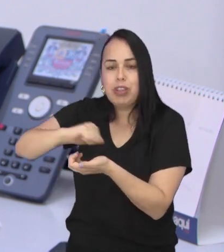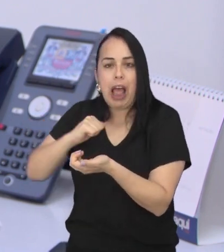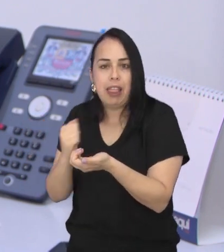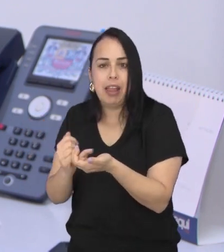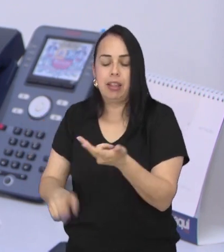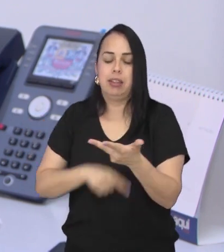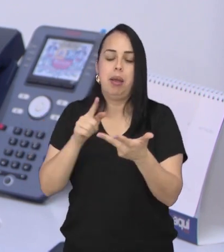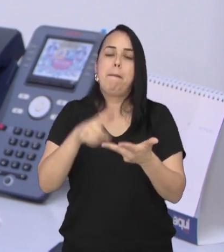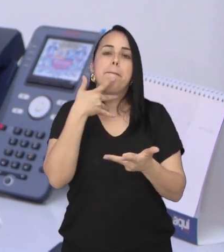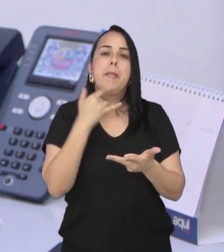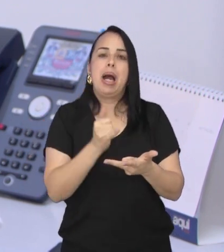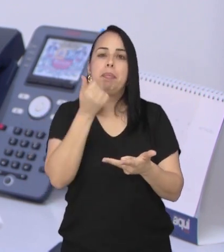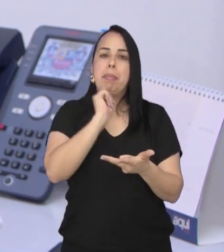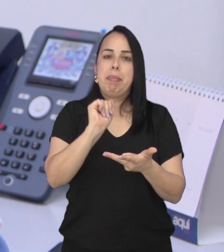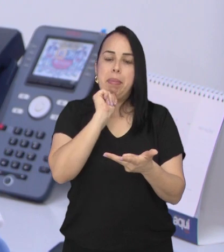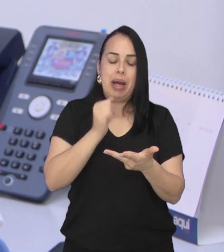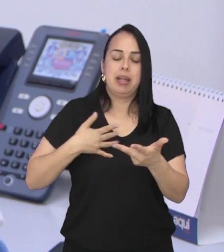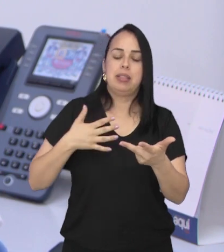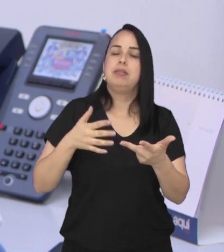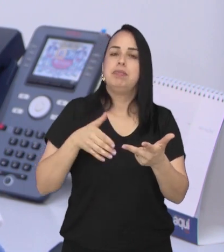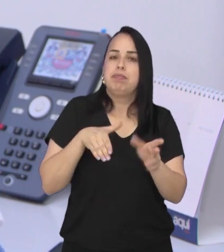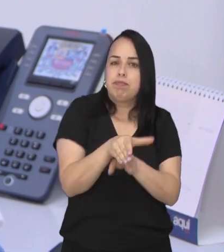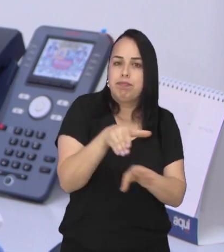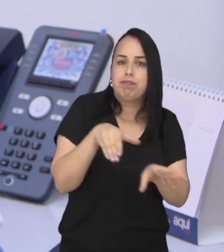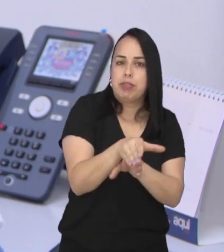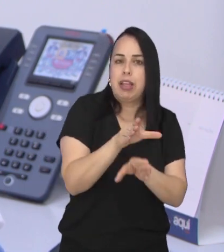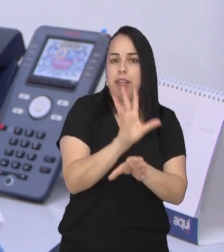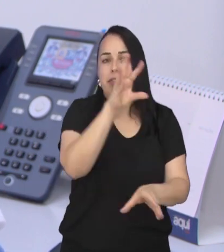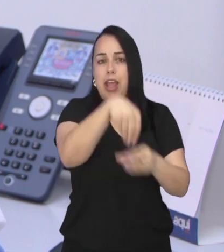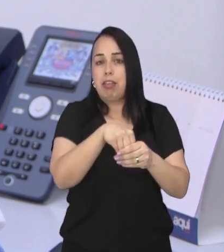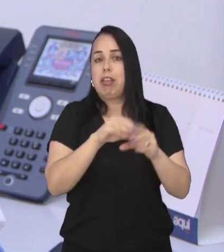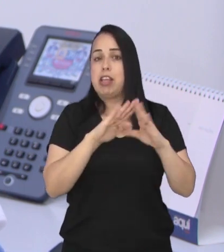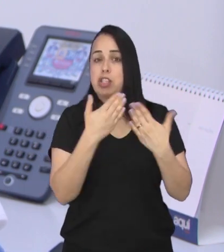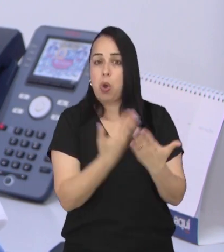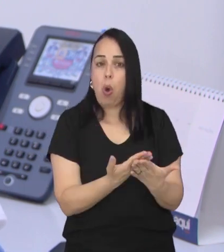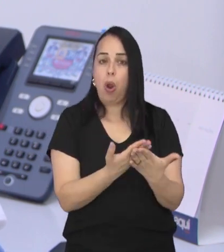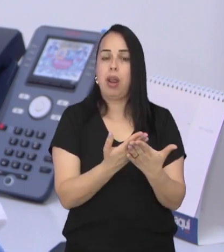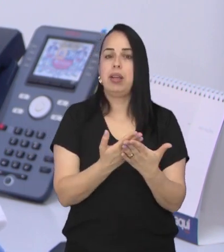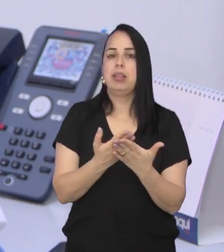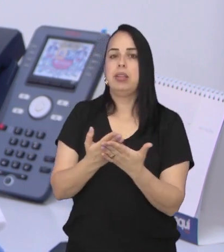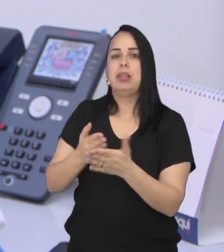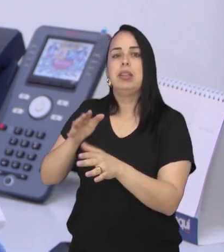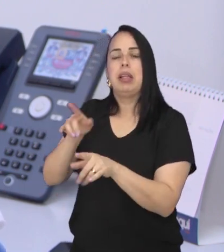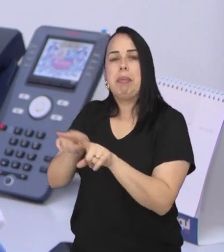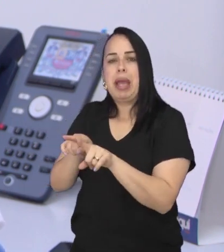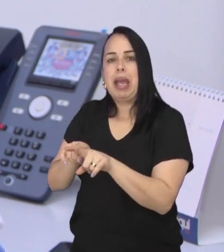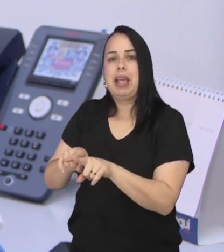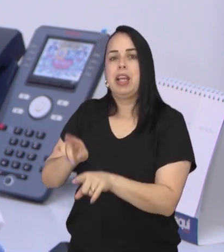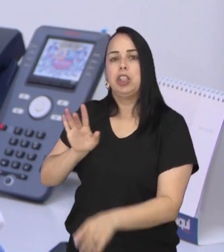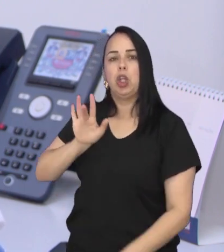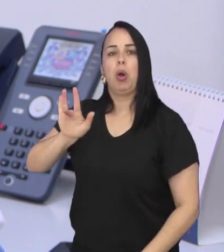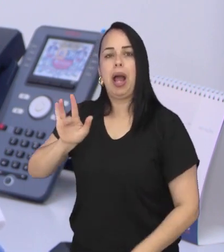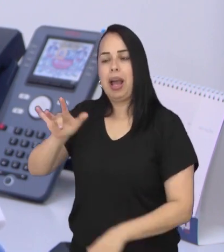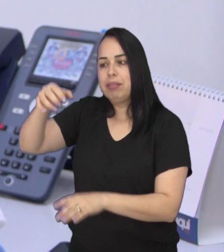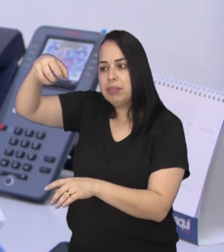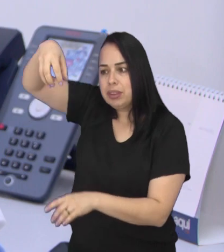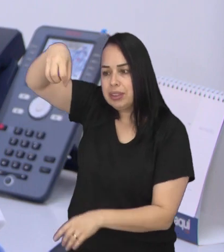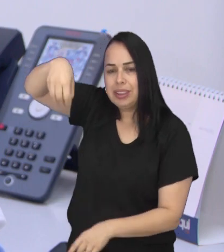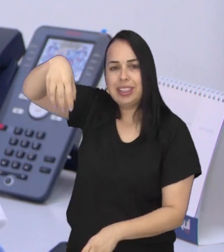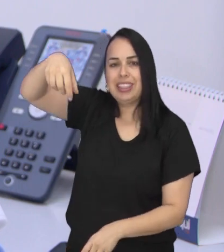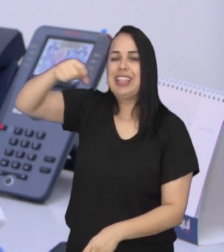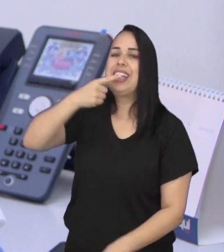os pais com os cuidados nas crianças nas escolas principalmente com a mão em Água Possivelmente contaminada